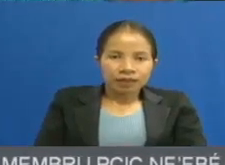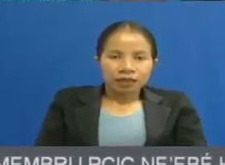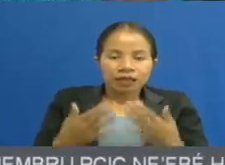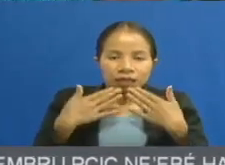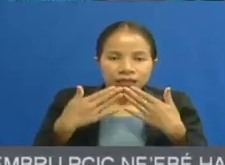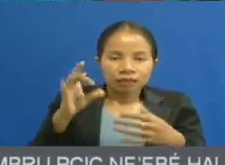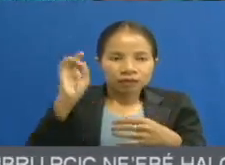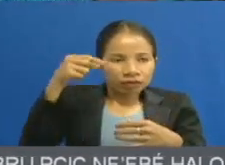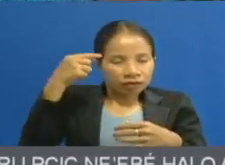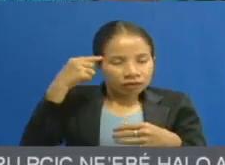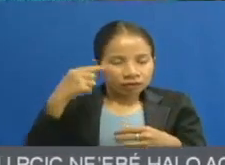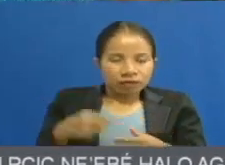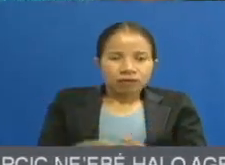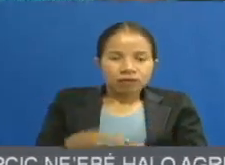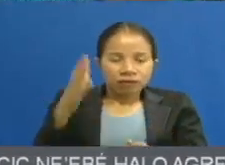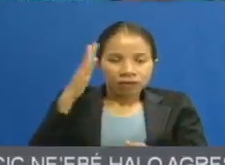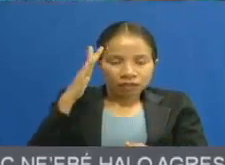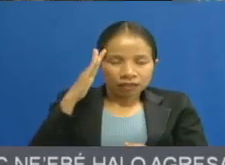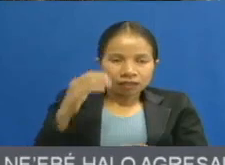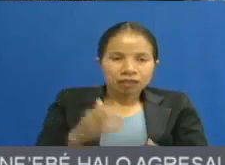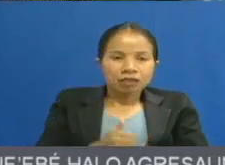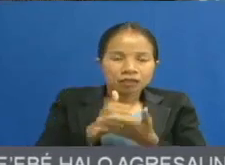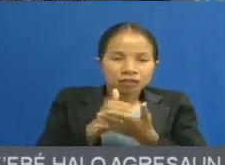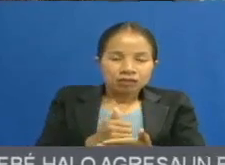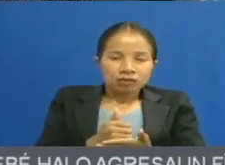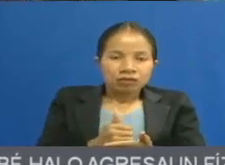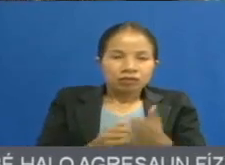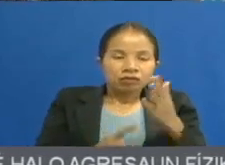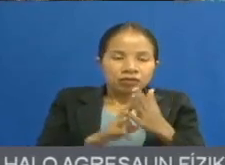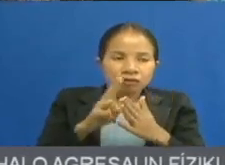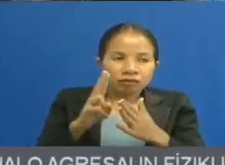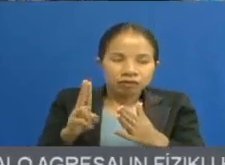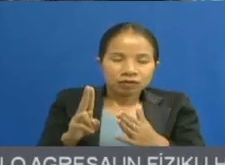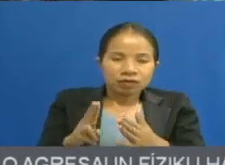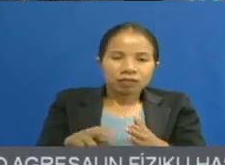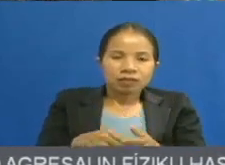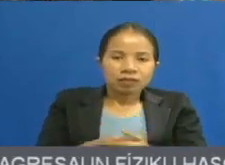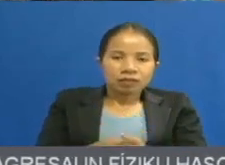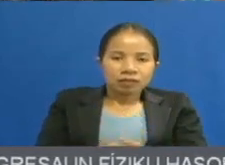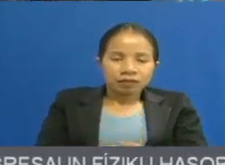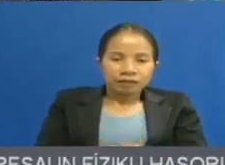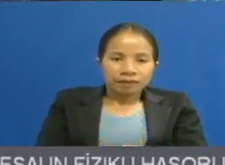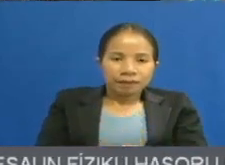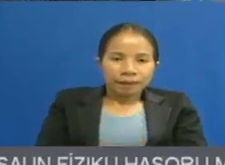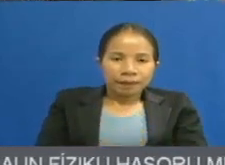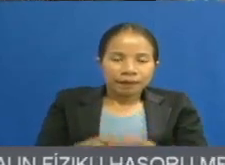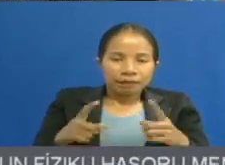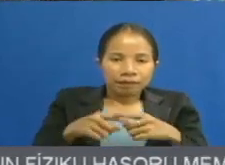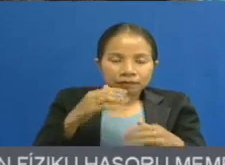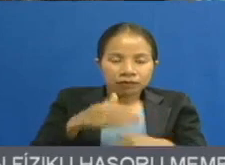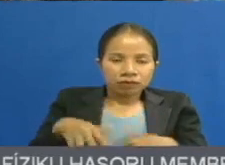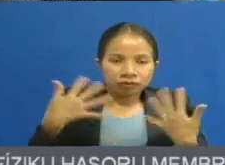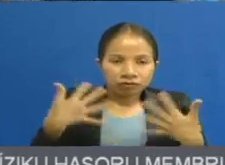ao oitavo governo, nebe reconhece a contribuição de Dewan Solidaritas Maciço Apemuda Palazar Timor-Timor ao processo de